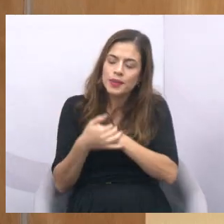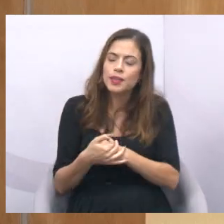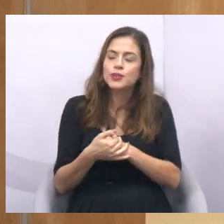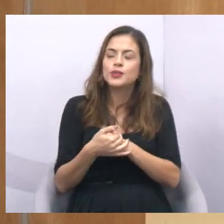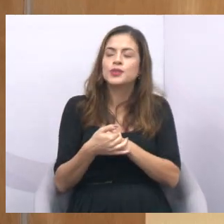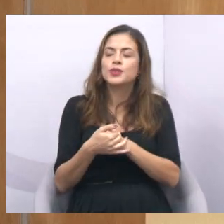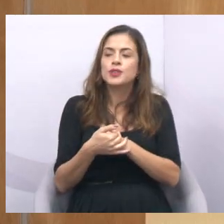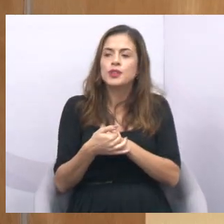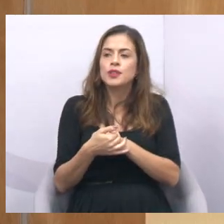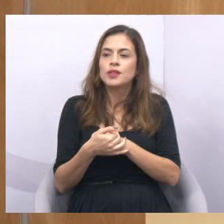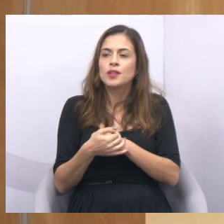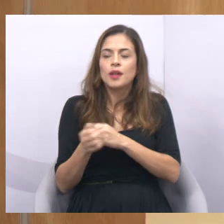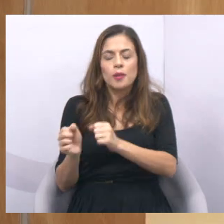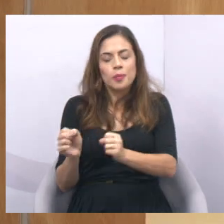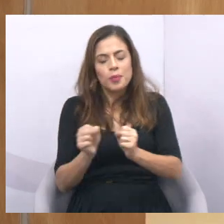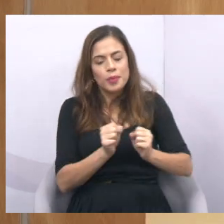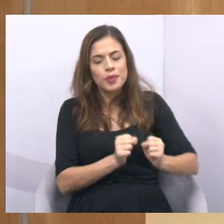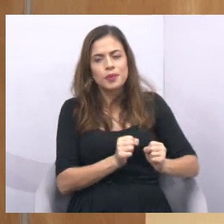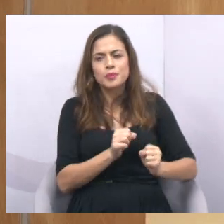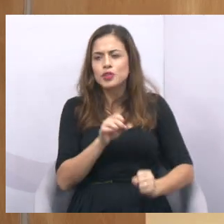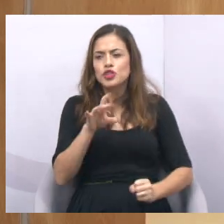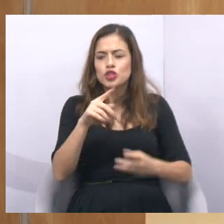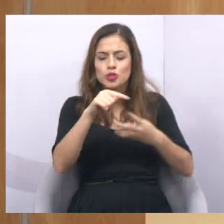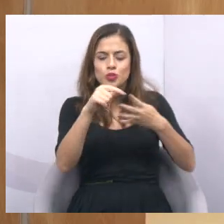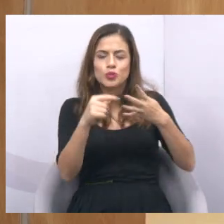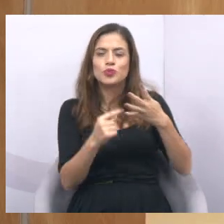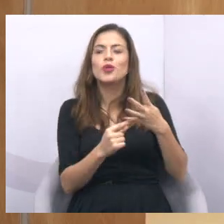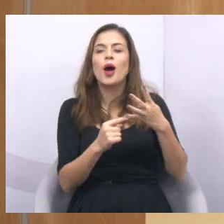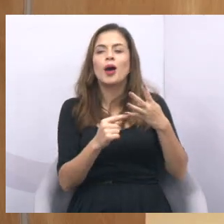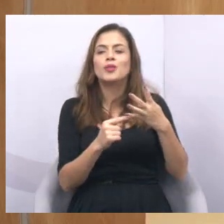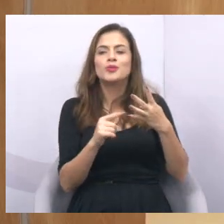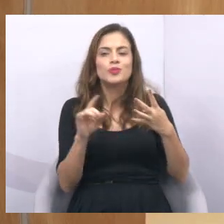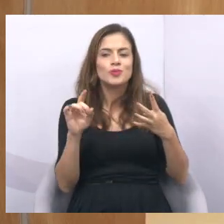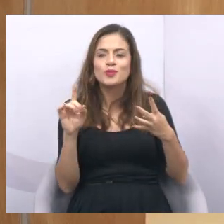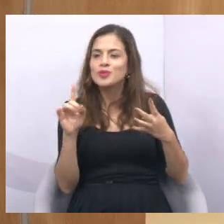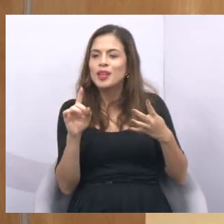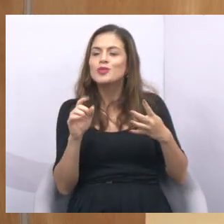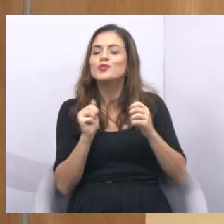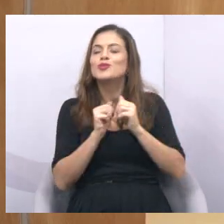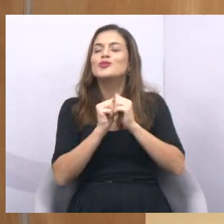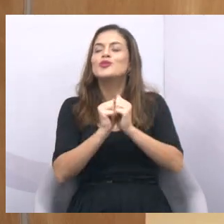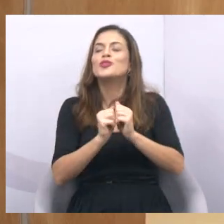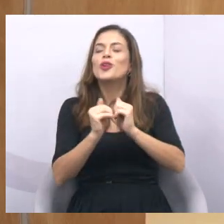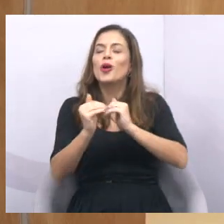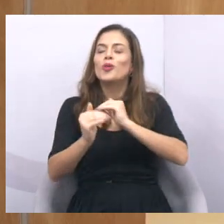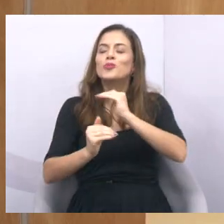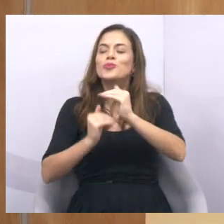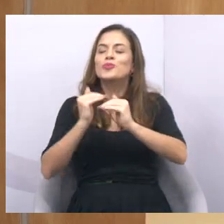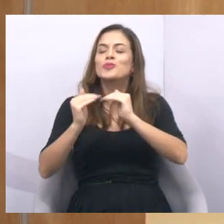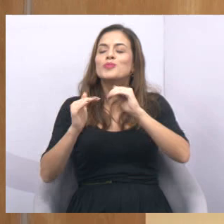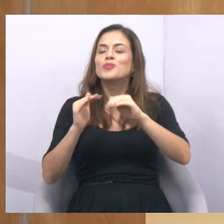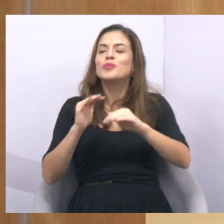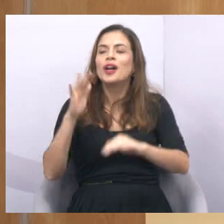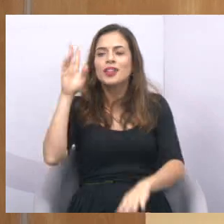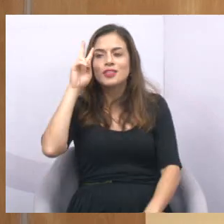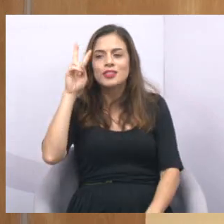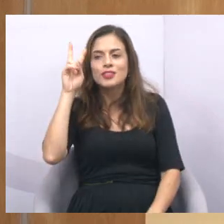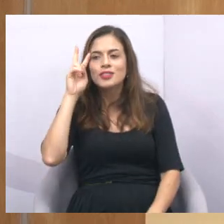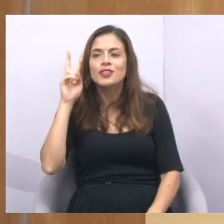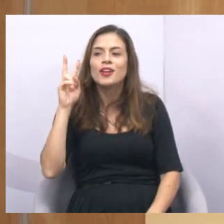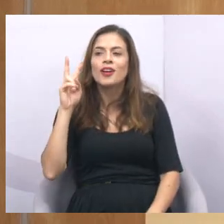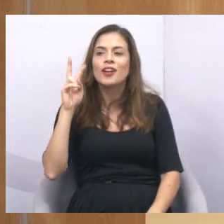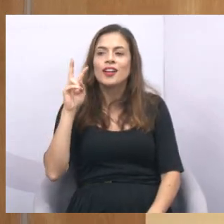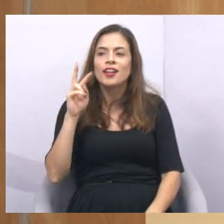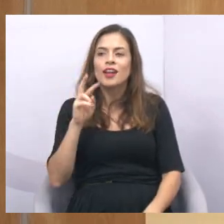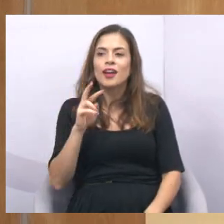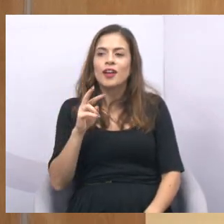não só estarmos nessas 4 histórias, que possamos juntos construir mais histórias para que possamos